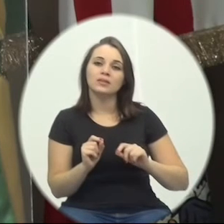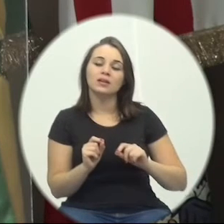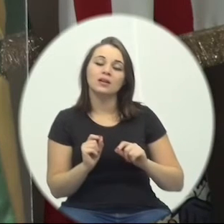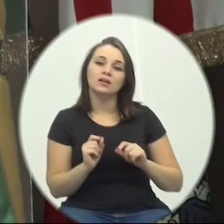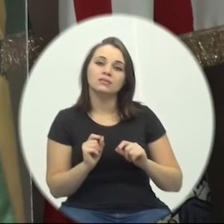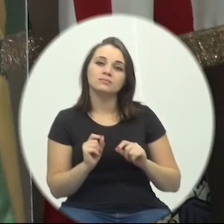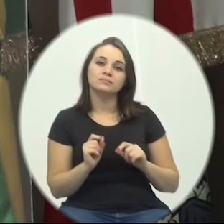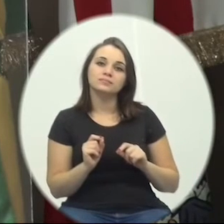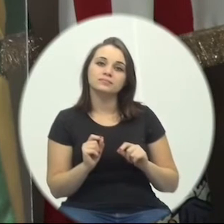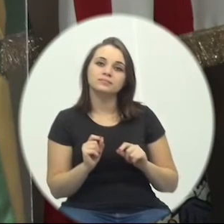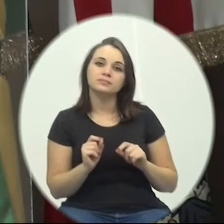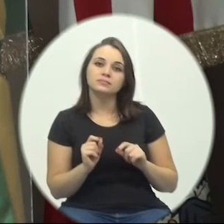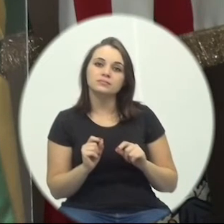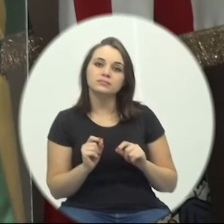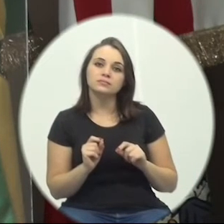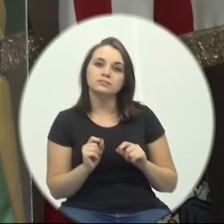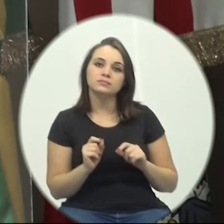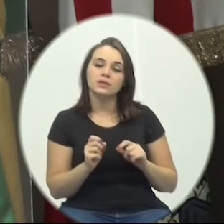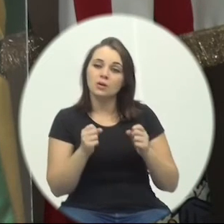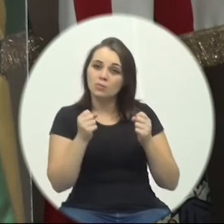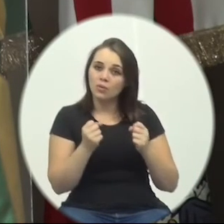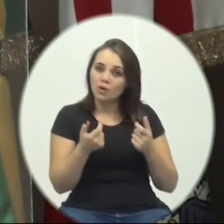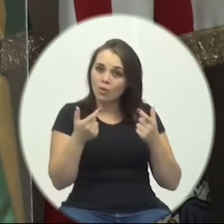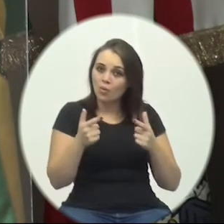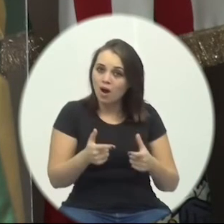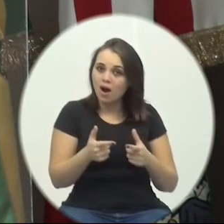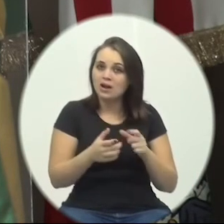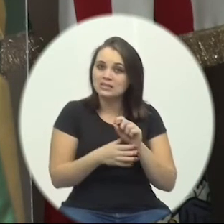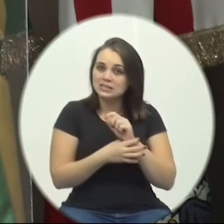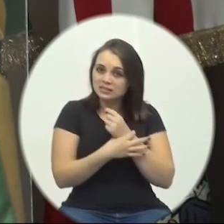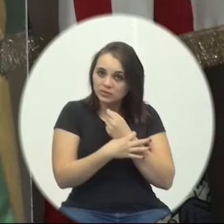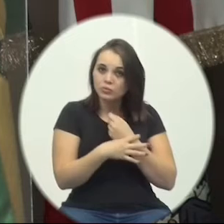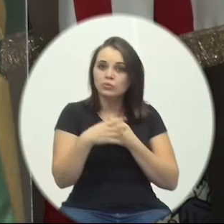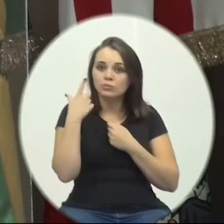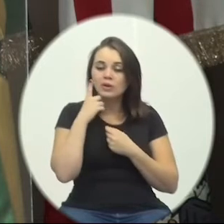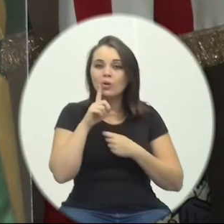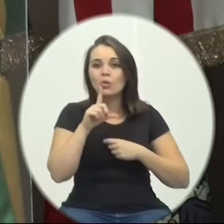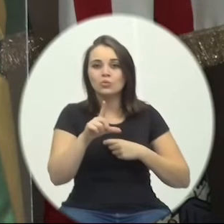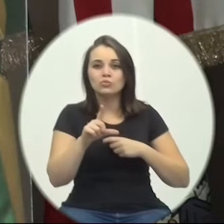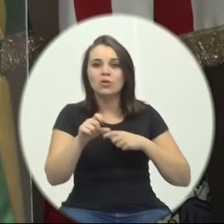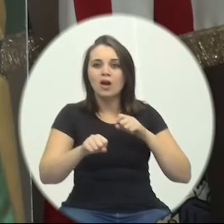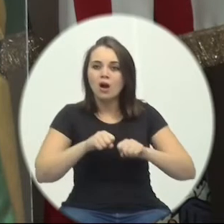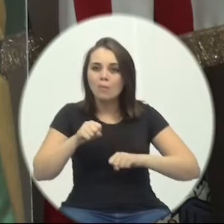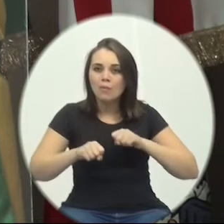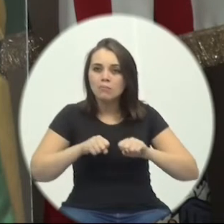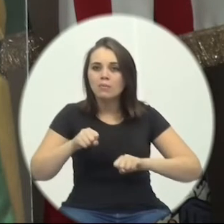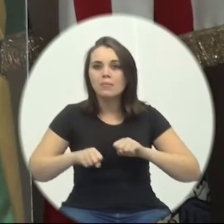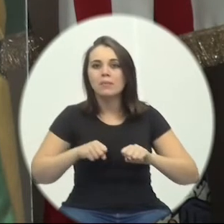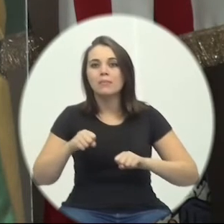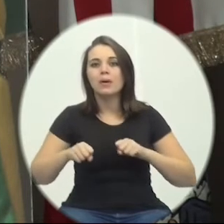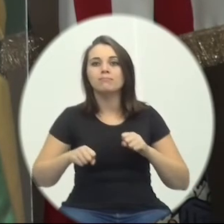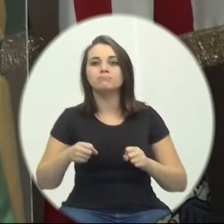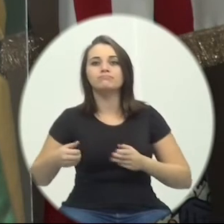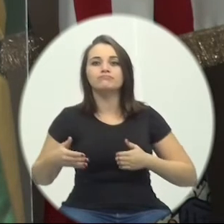ter um local seguro para poder os ciclistas estar fazendo esses